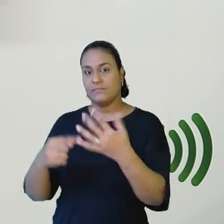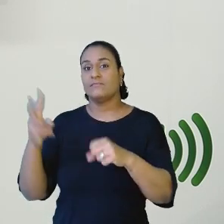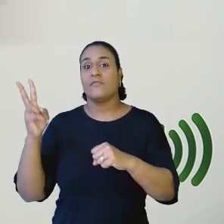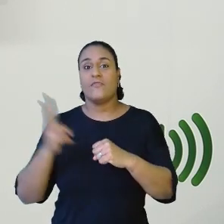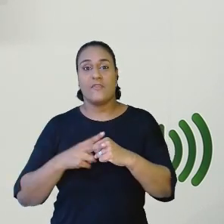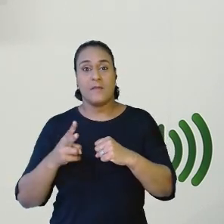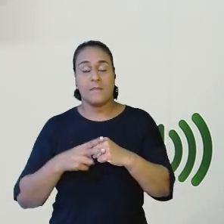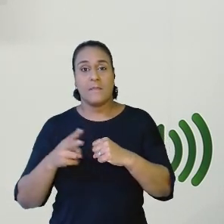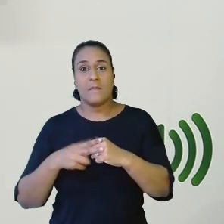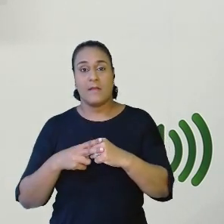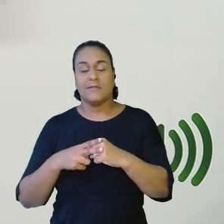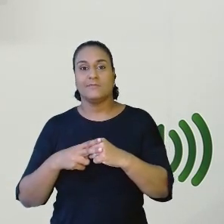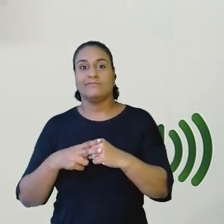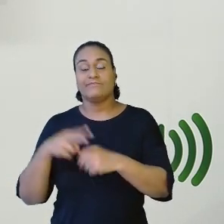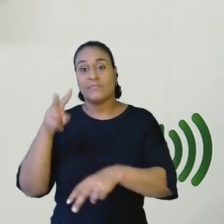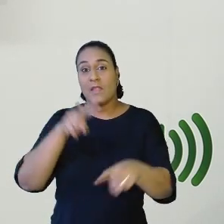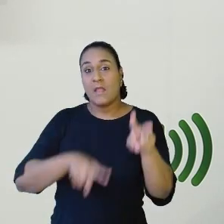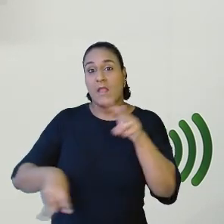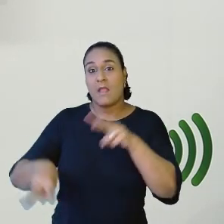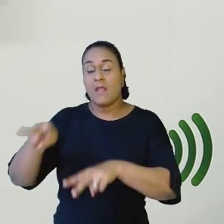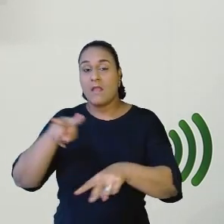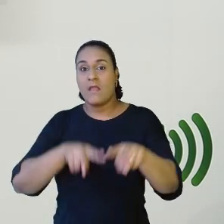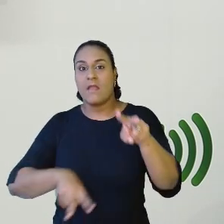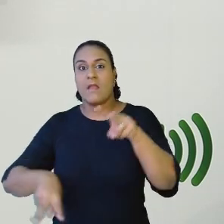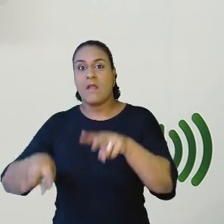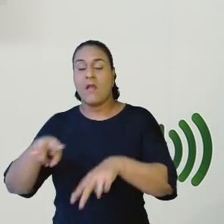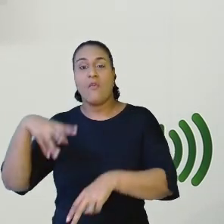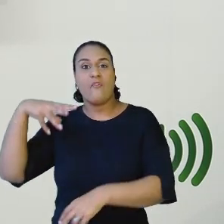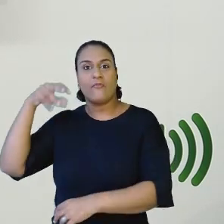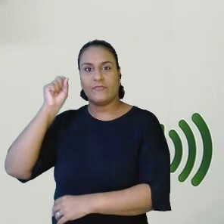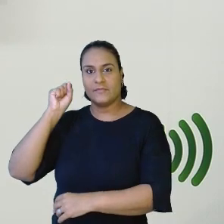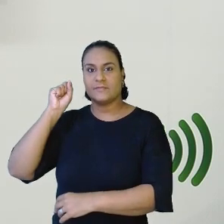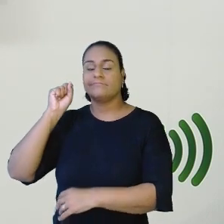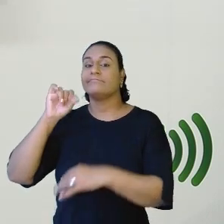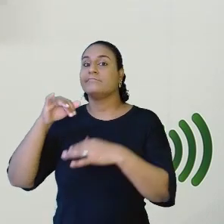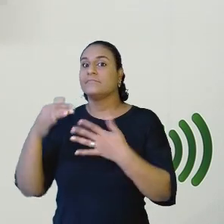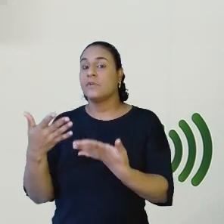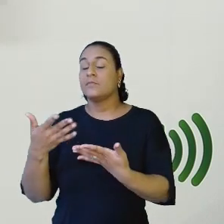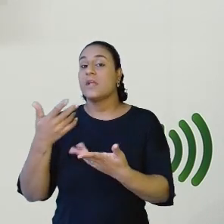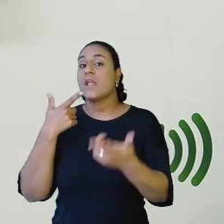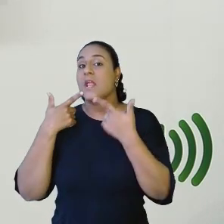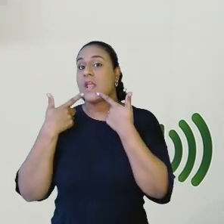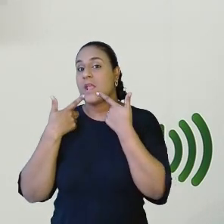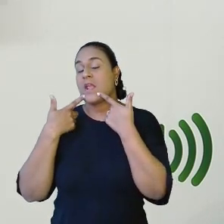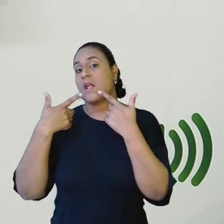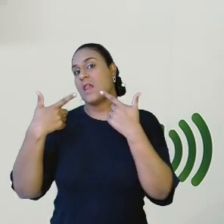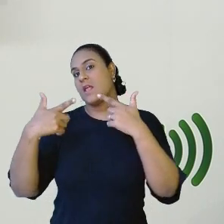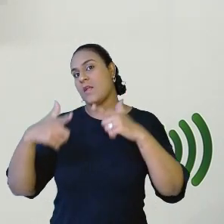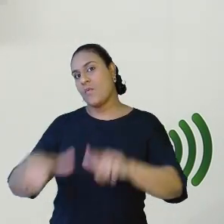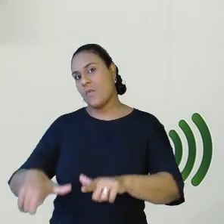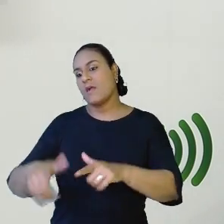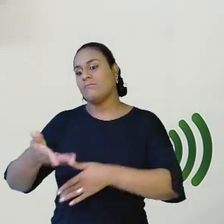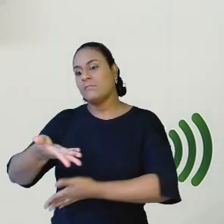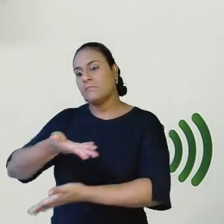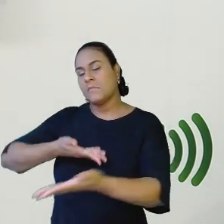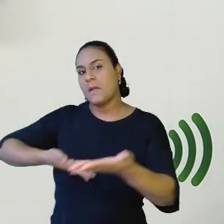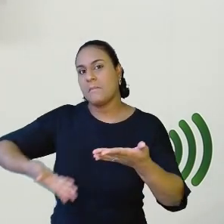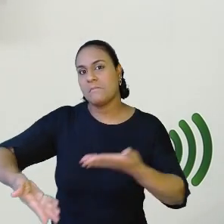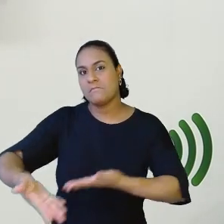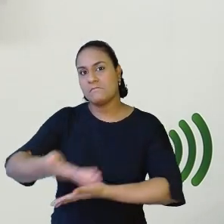e audiovisuais, abreviaturas e a linguagem interativa, uma linguagem que a gente pode ser